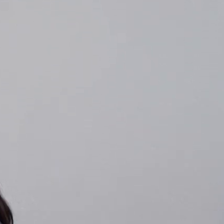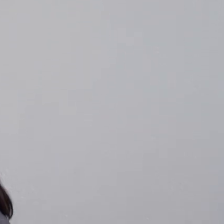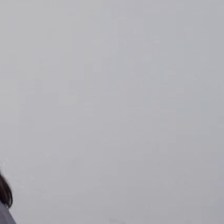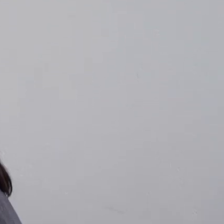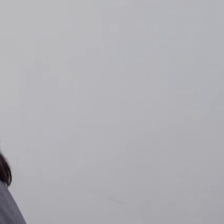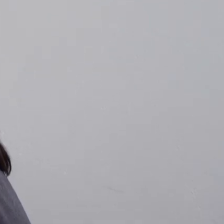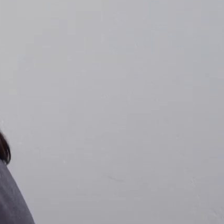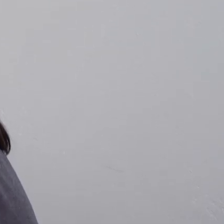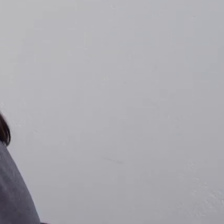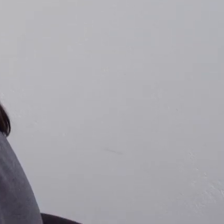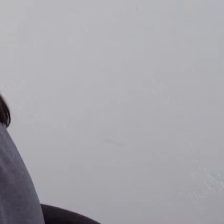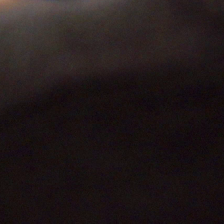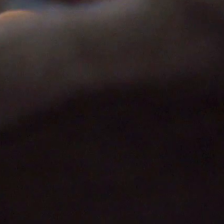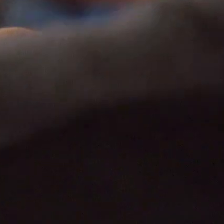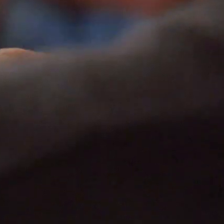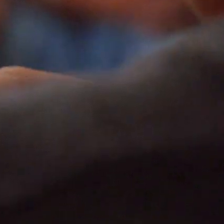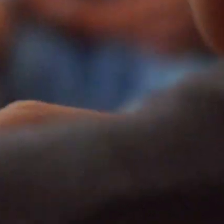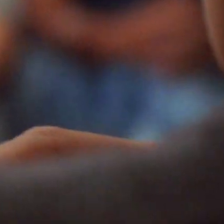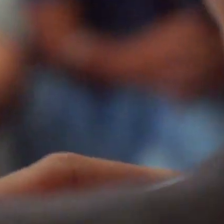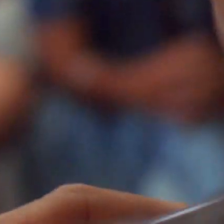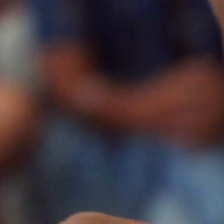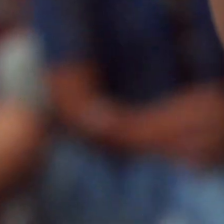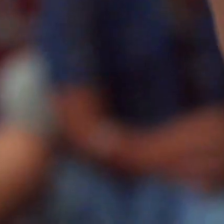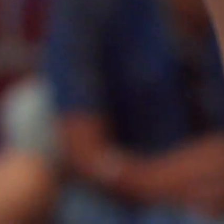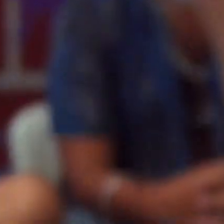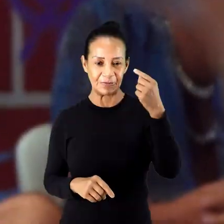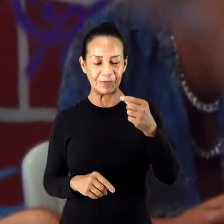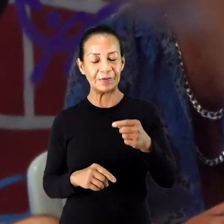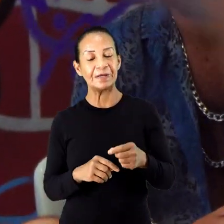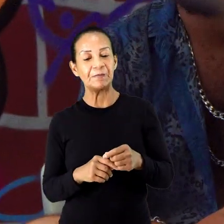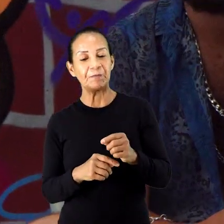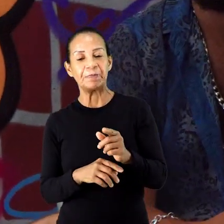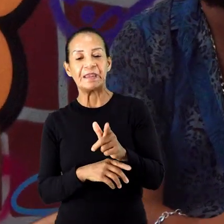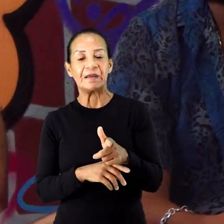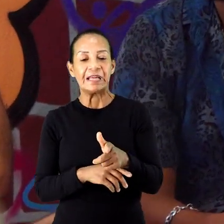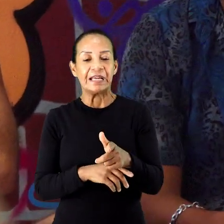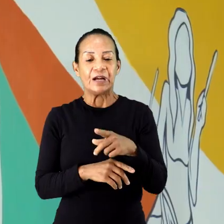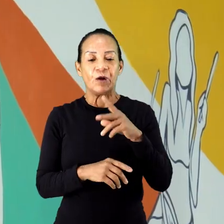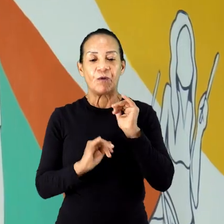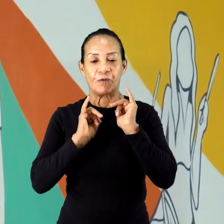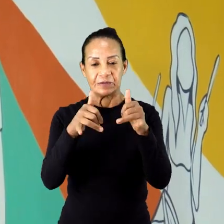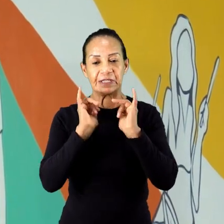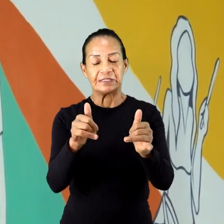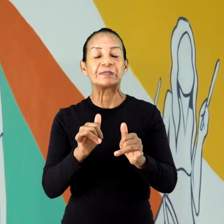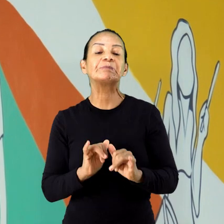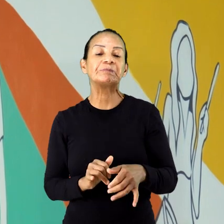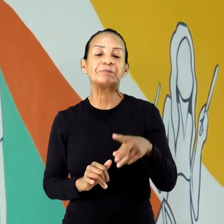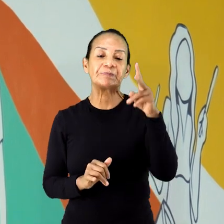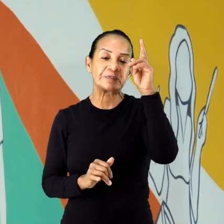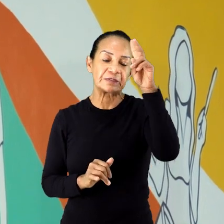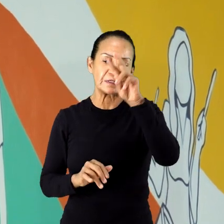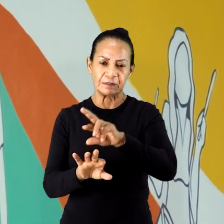coisa que vocês pontuaram também. Eu sou músico, produtor e ator na Companhia Mapinguari. Ela está no ramo de contação de